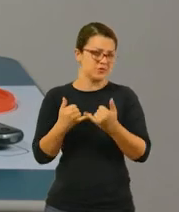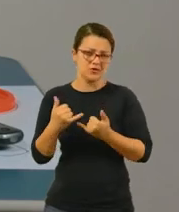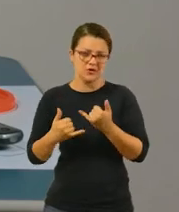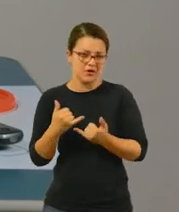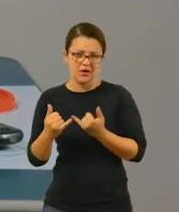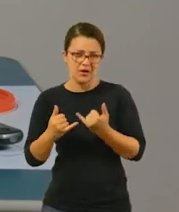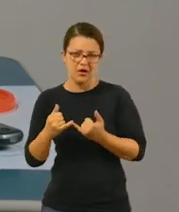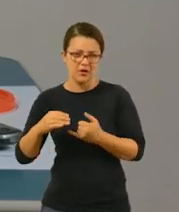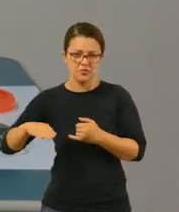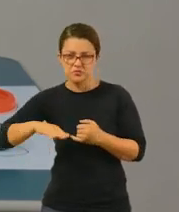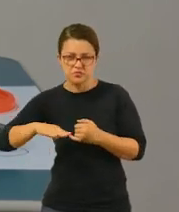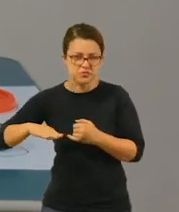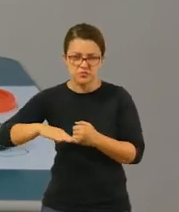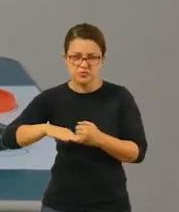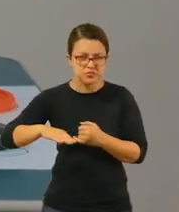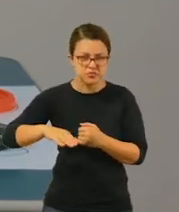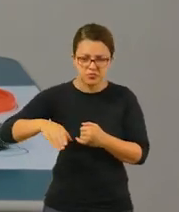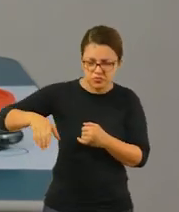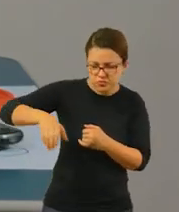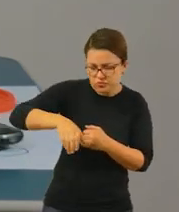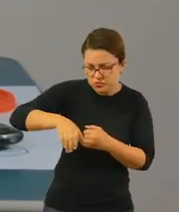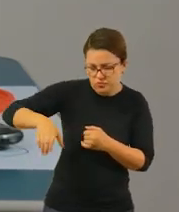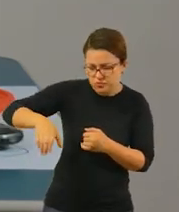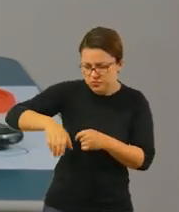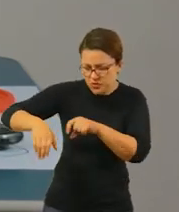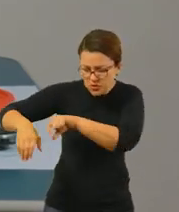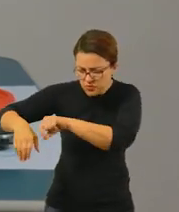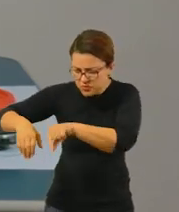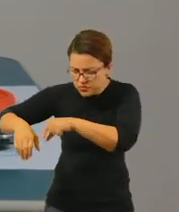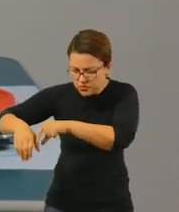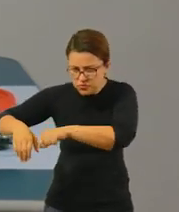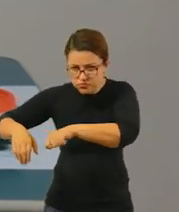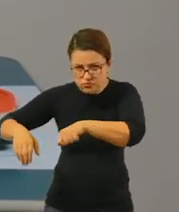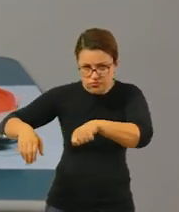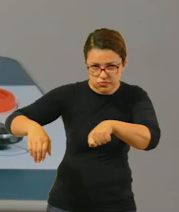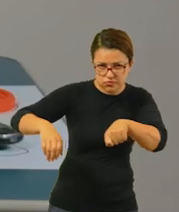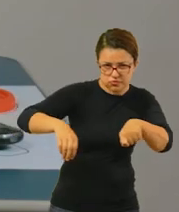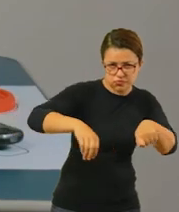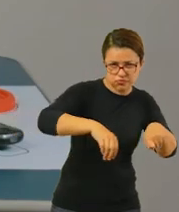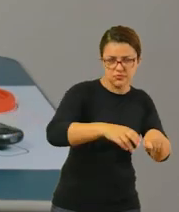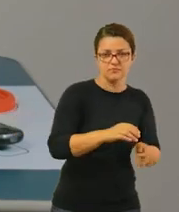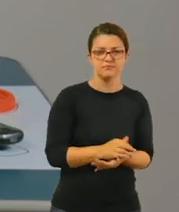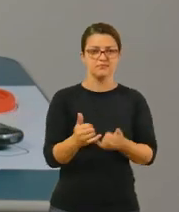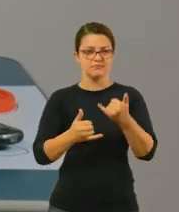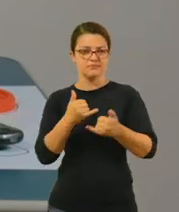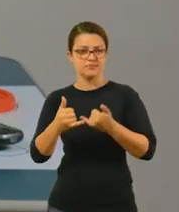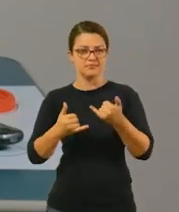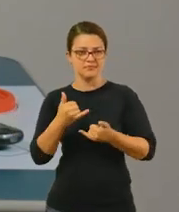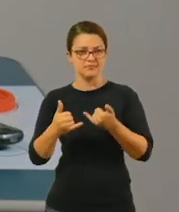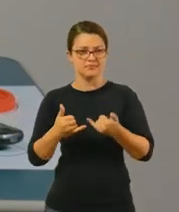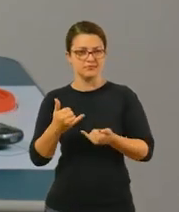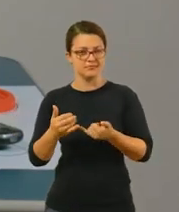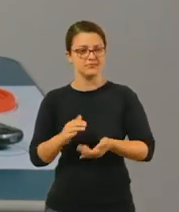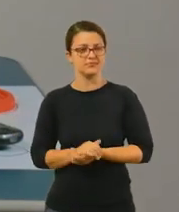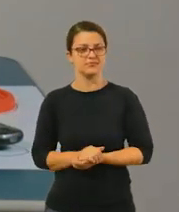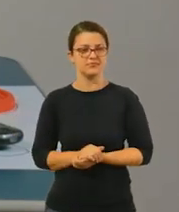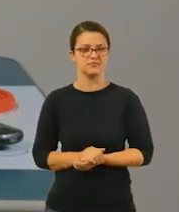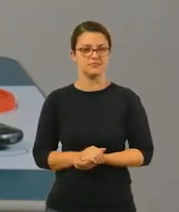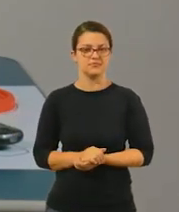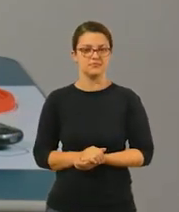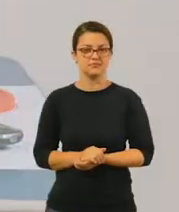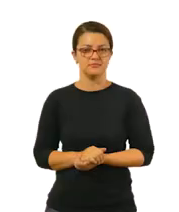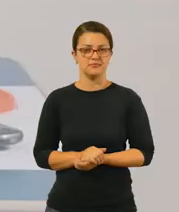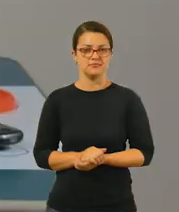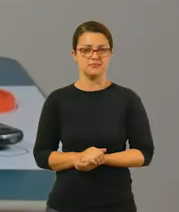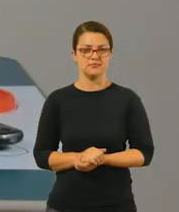colocarem, amarrar num carrinho, sair puxando. Tudo é válido, a criatividade de vocês também é muito grande e brinquem